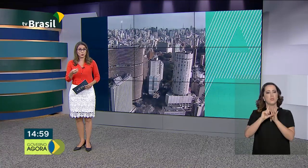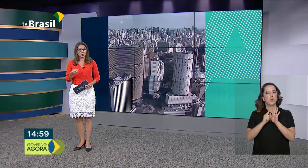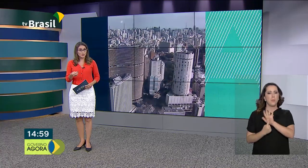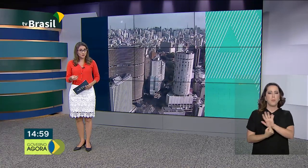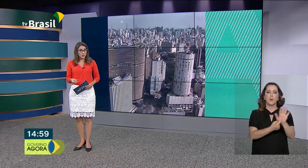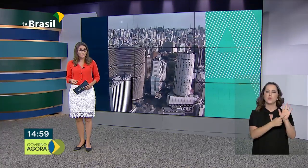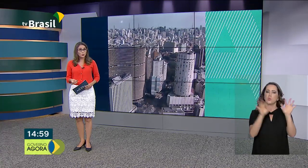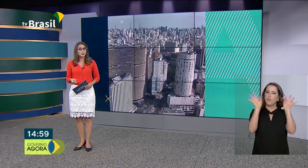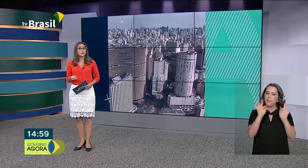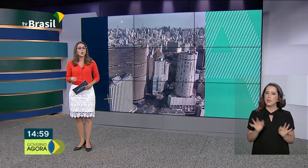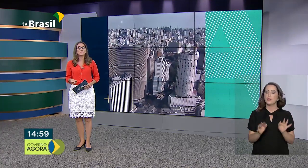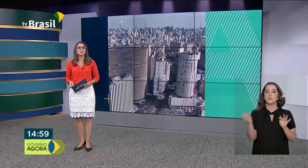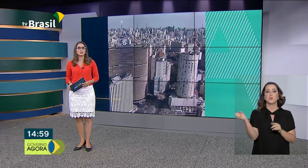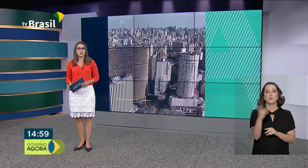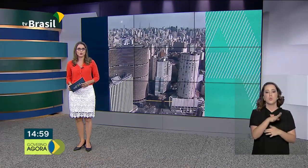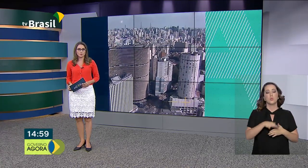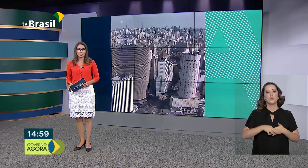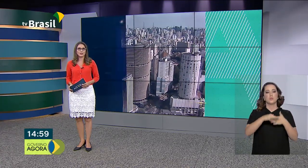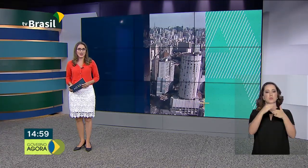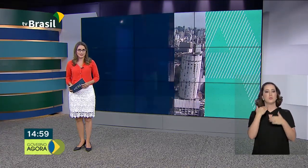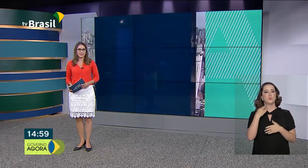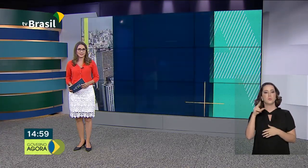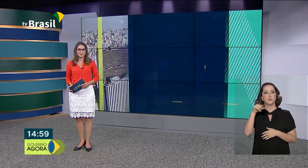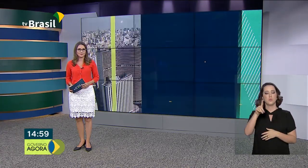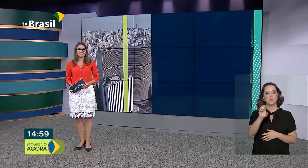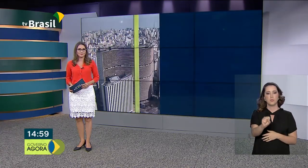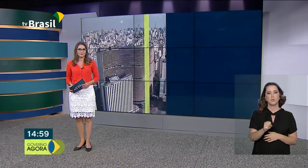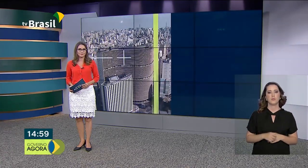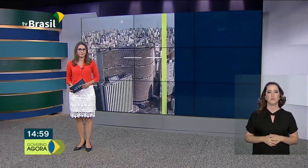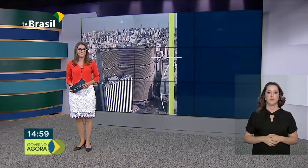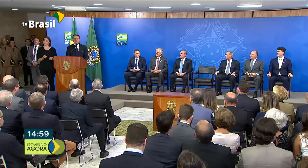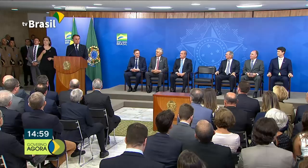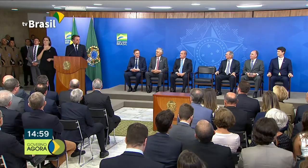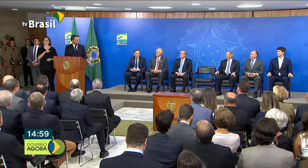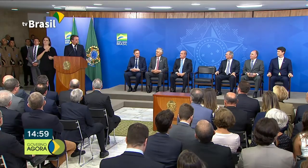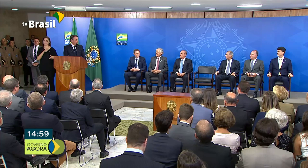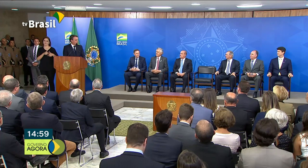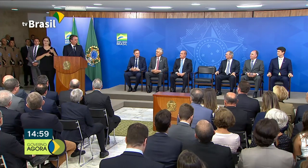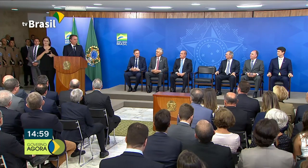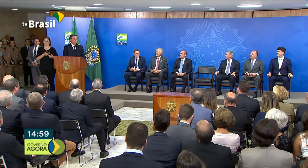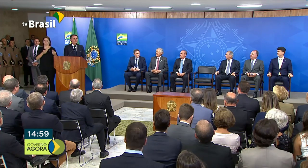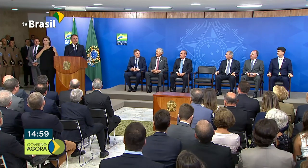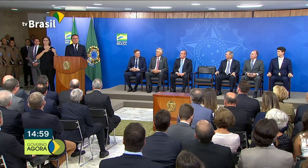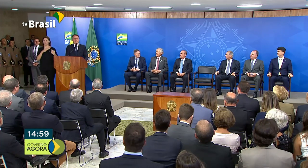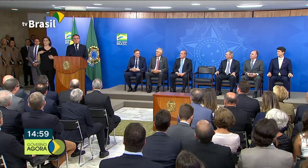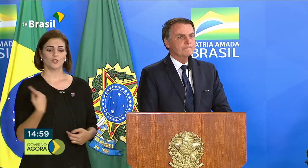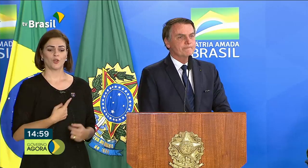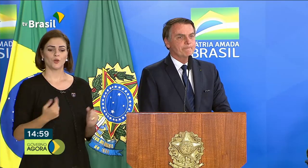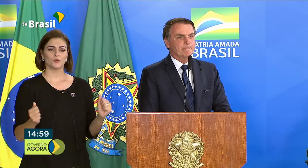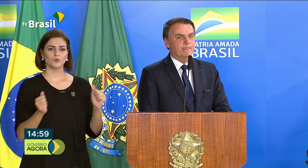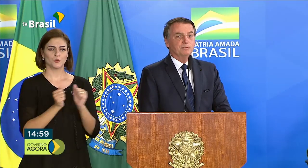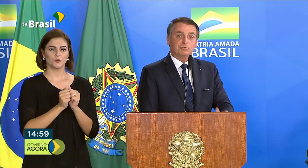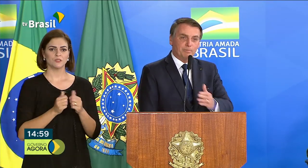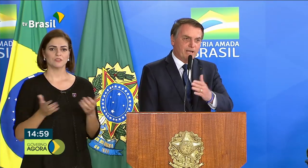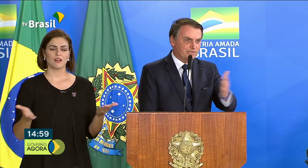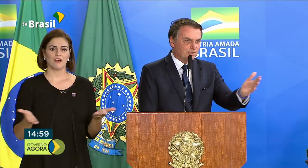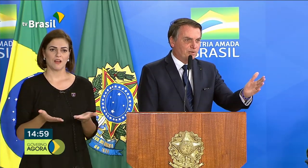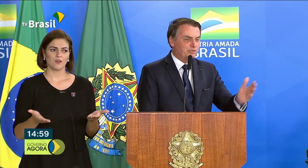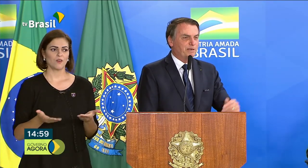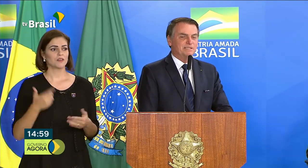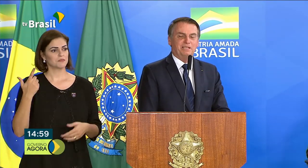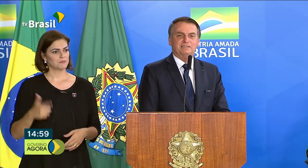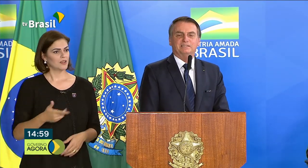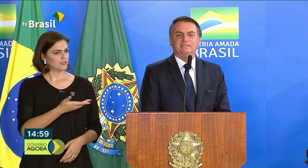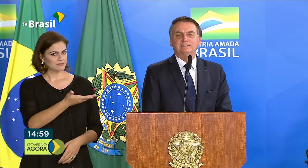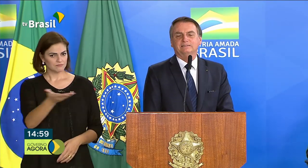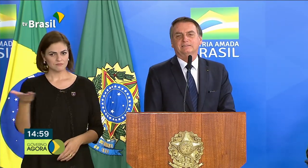se mostrou satisfeito com o novo dirigente do BNDES. Todos nós juntos agora, somados